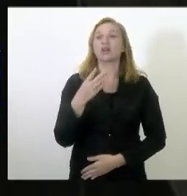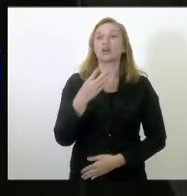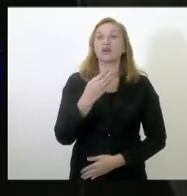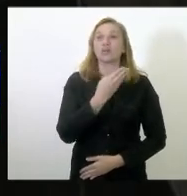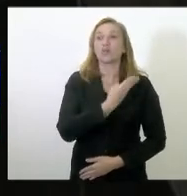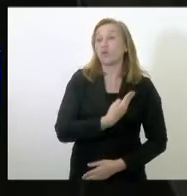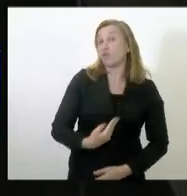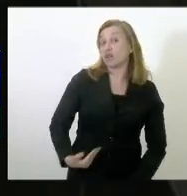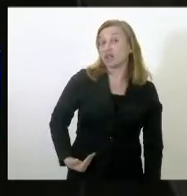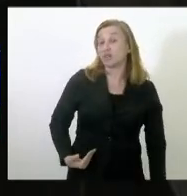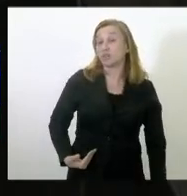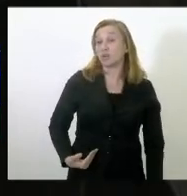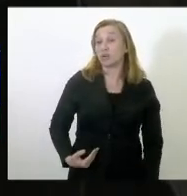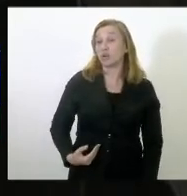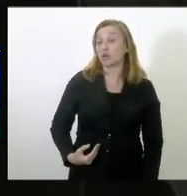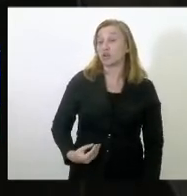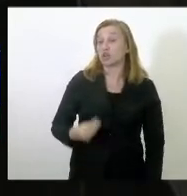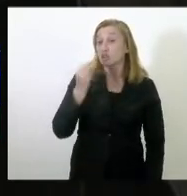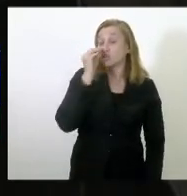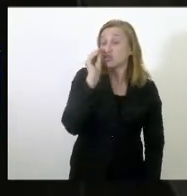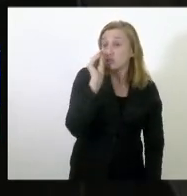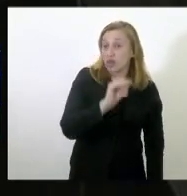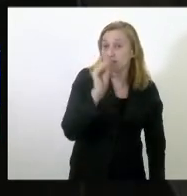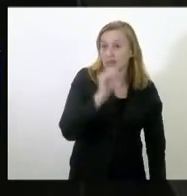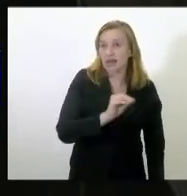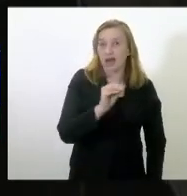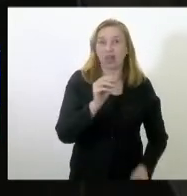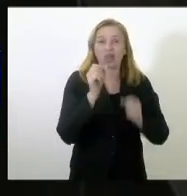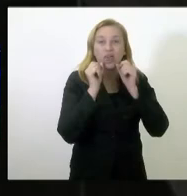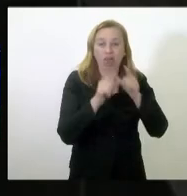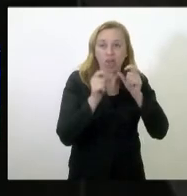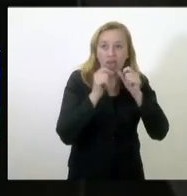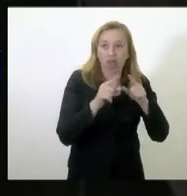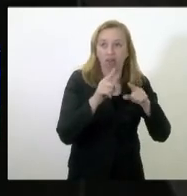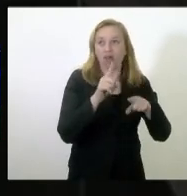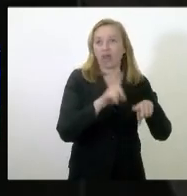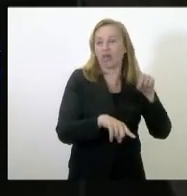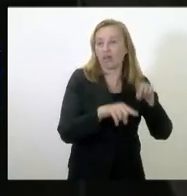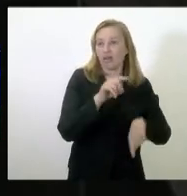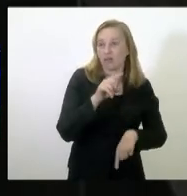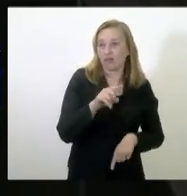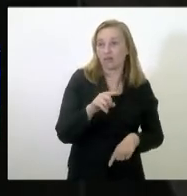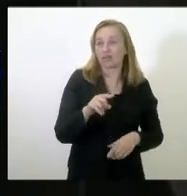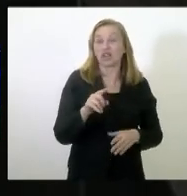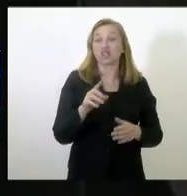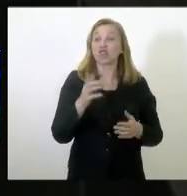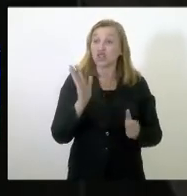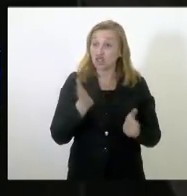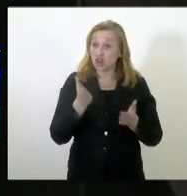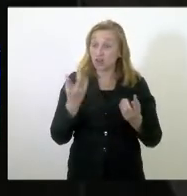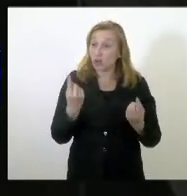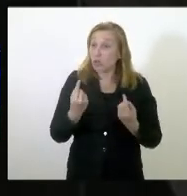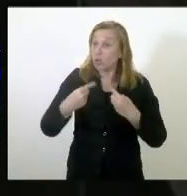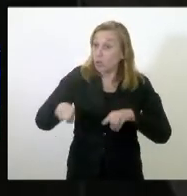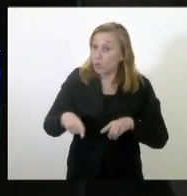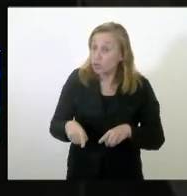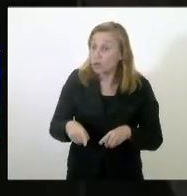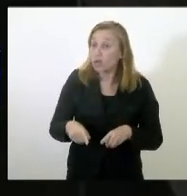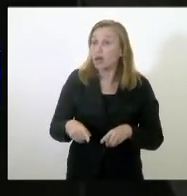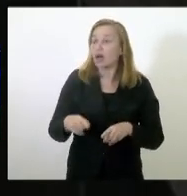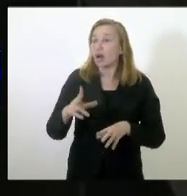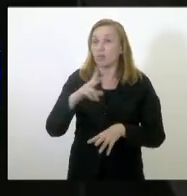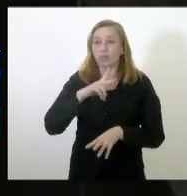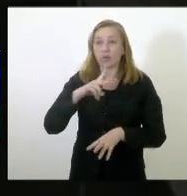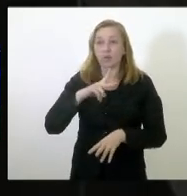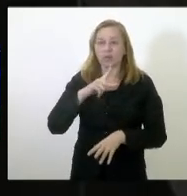ofendido, atacado, xingado, muitos já gritaram, já foi confrontado pela própria presidência,